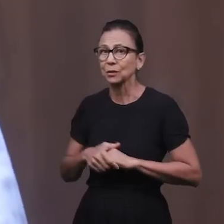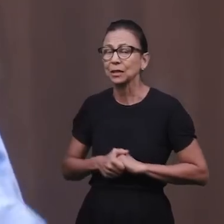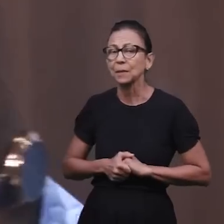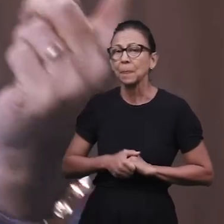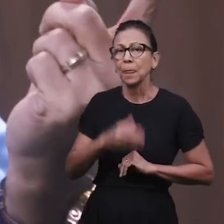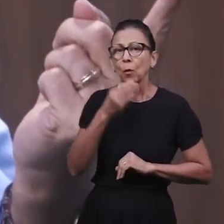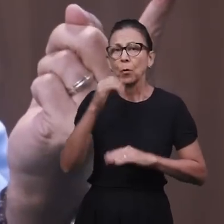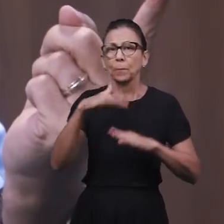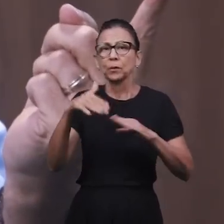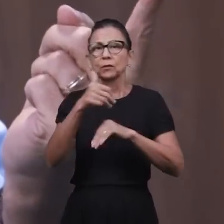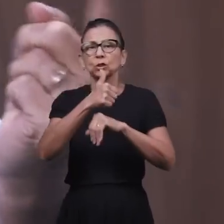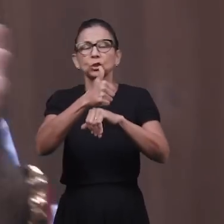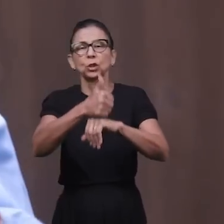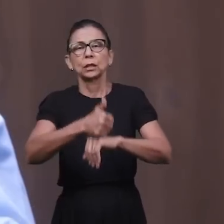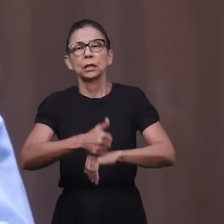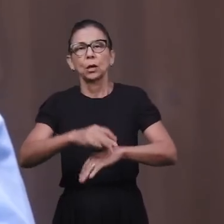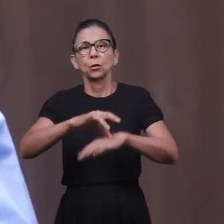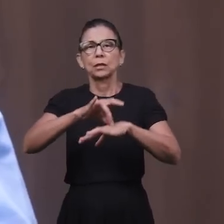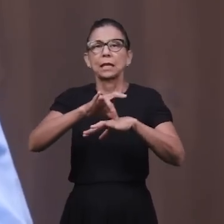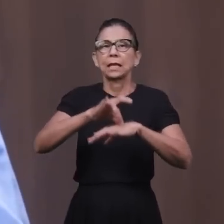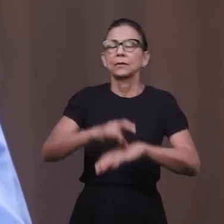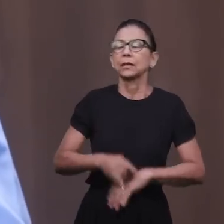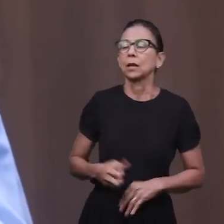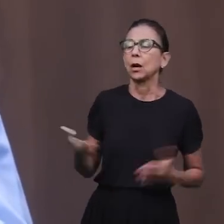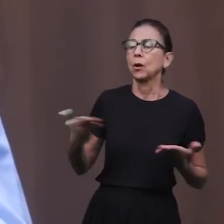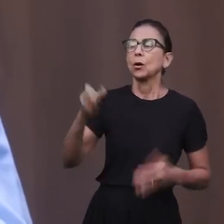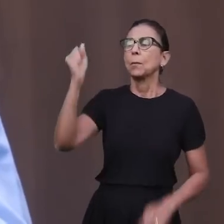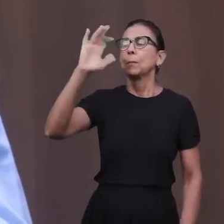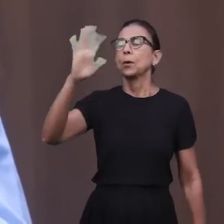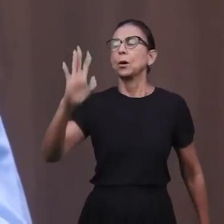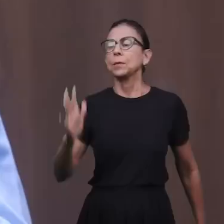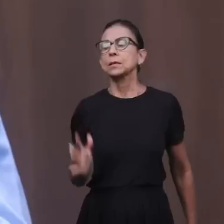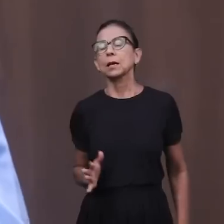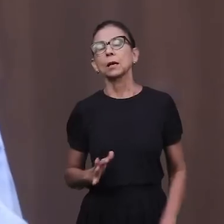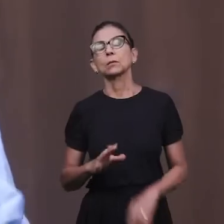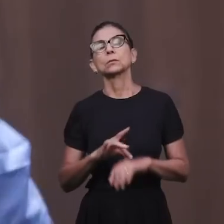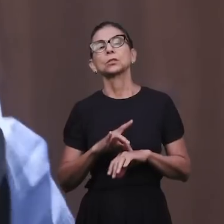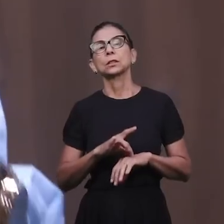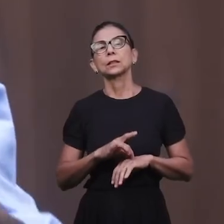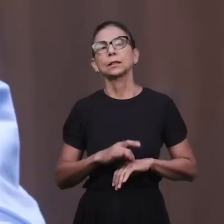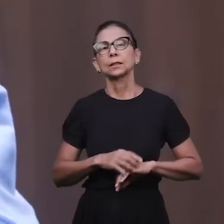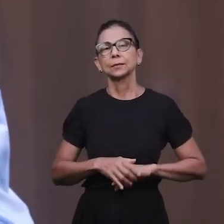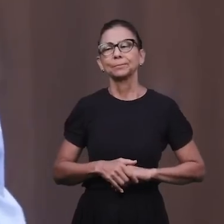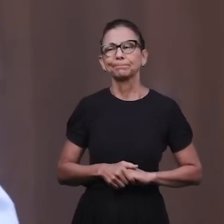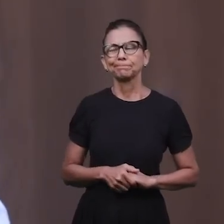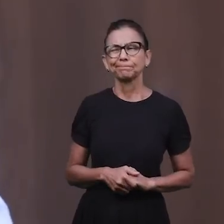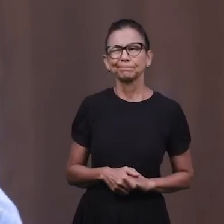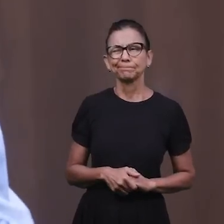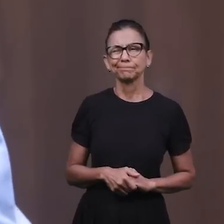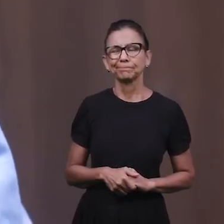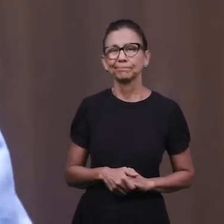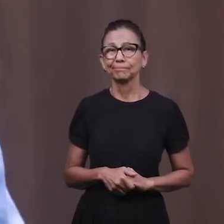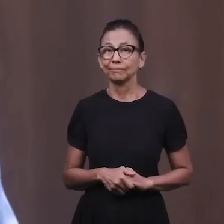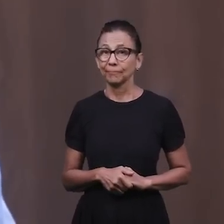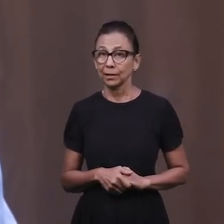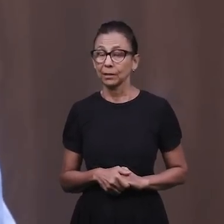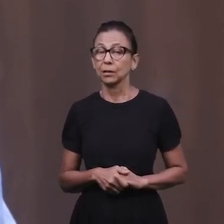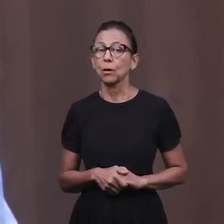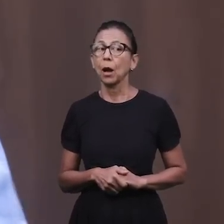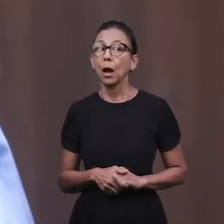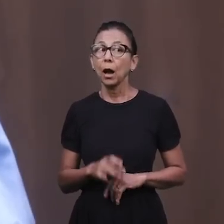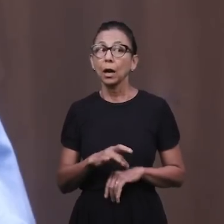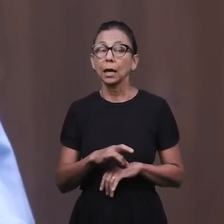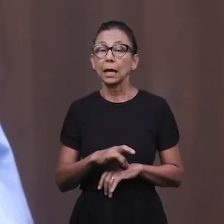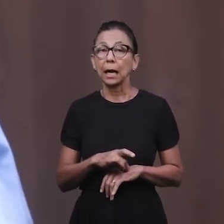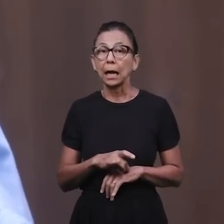boa, da melhor qualidade e que estava vindo do culto pagão. Qual era o problema que estava acontecendo na igreja de